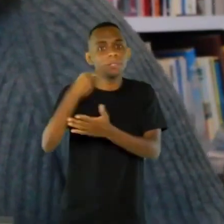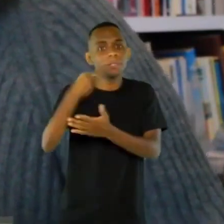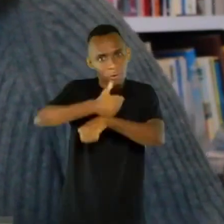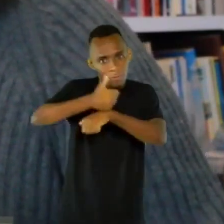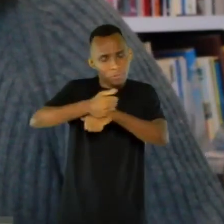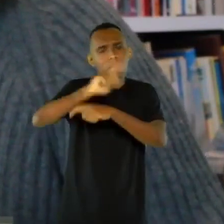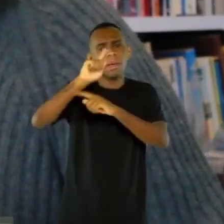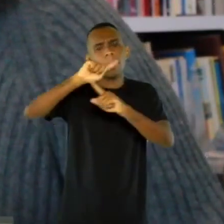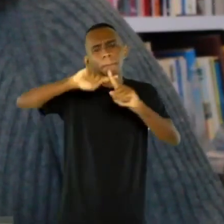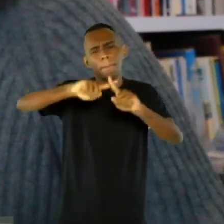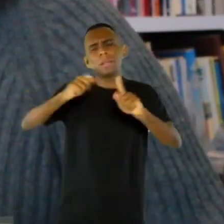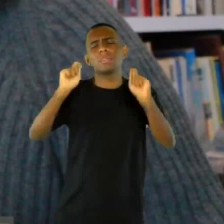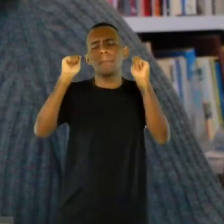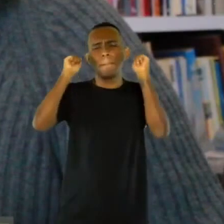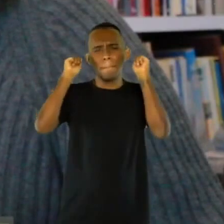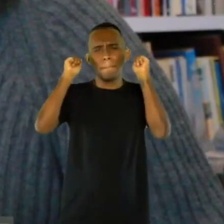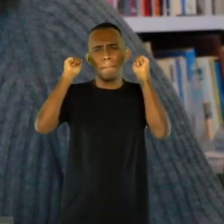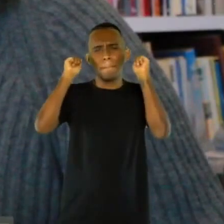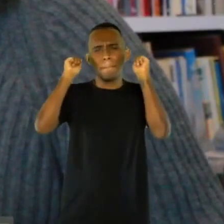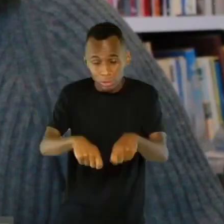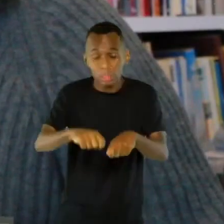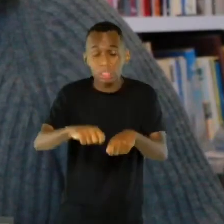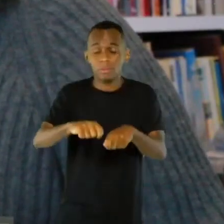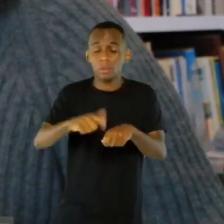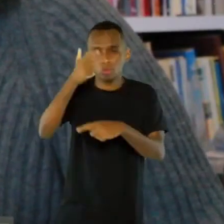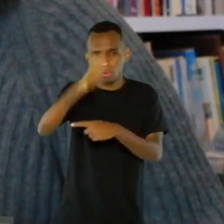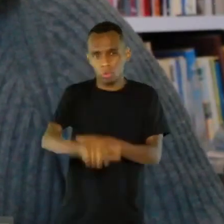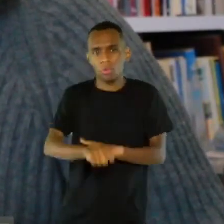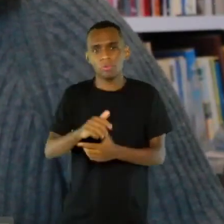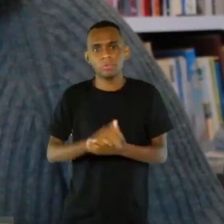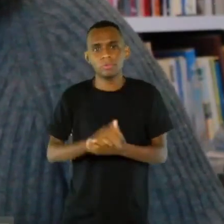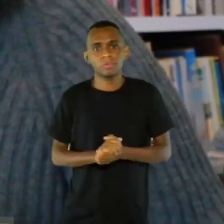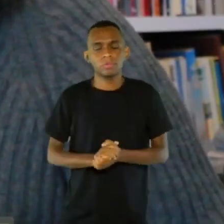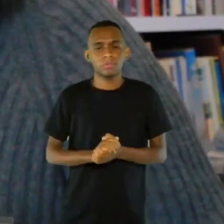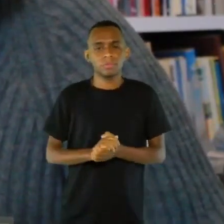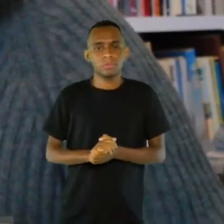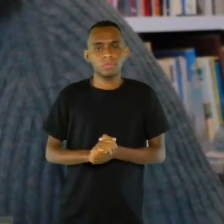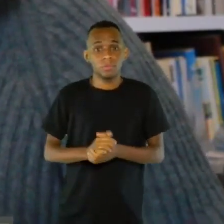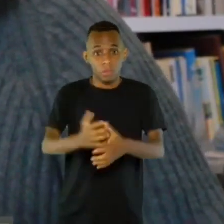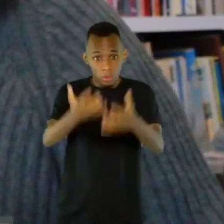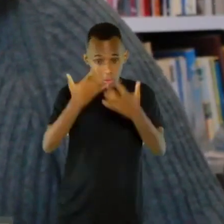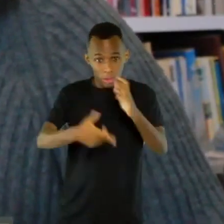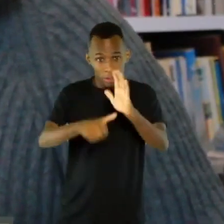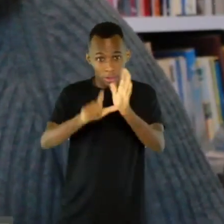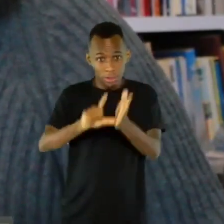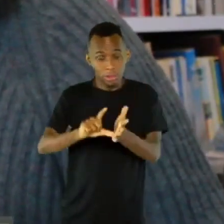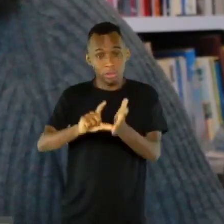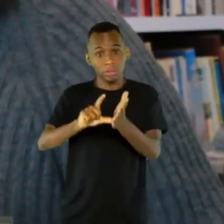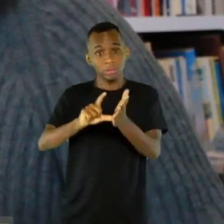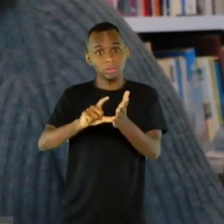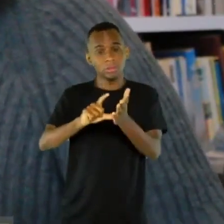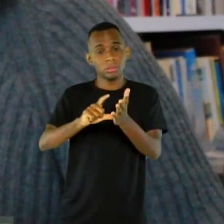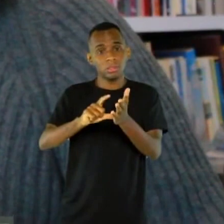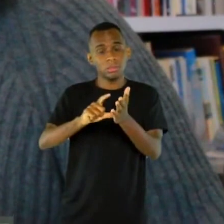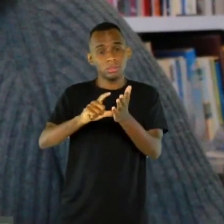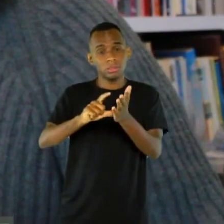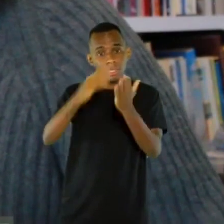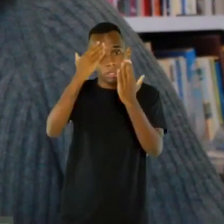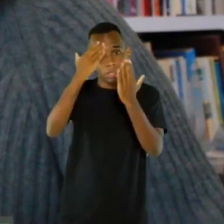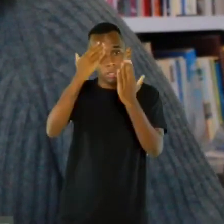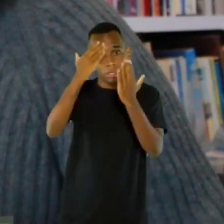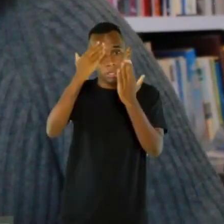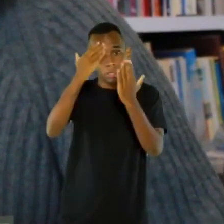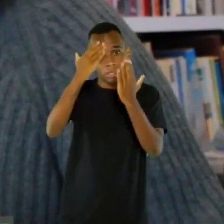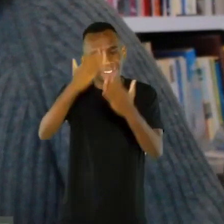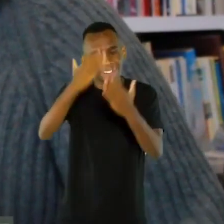esse momento de novo. E eu queria antes de te agradecer e te dar a palavra para encerrar, agradecer